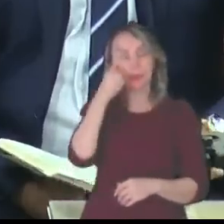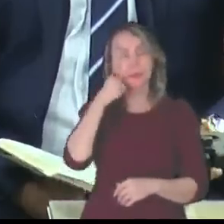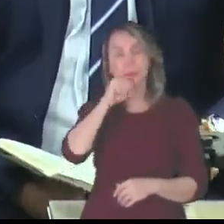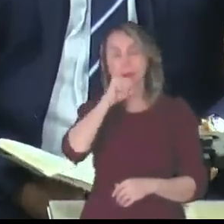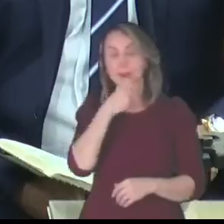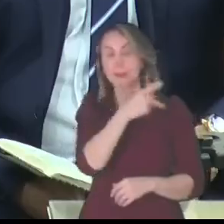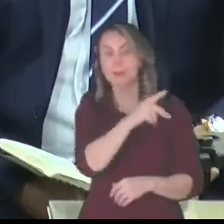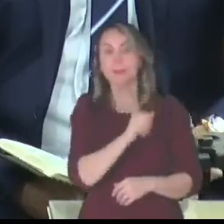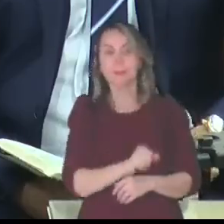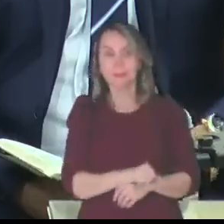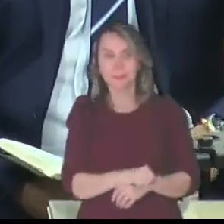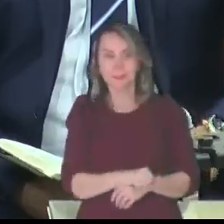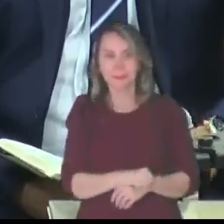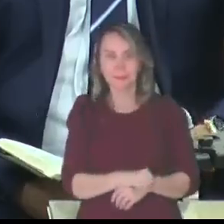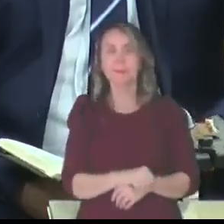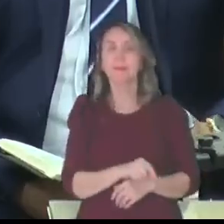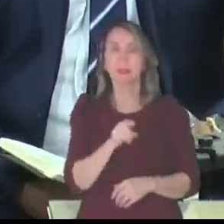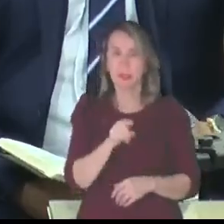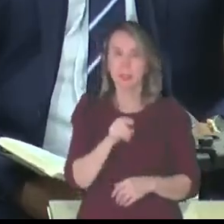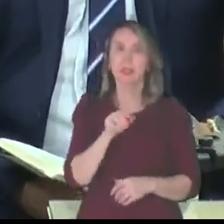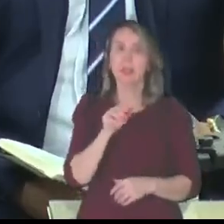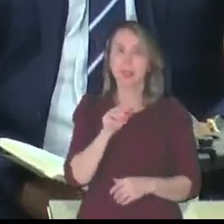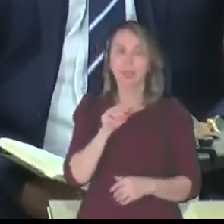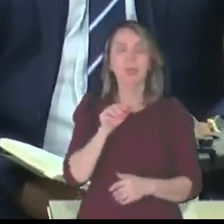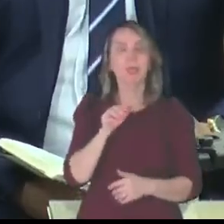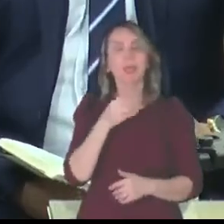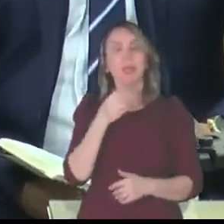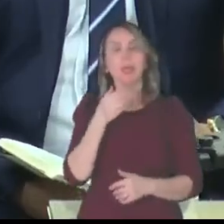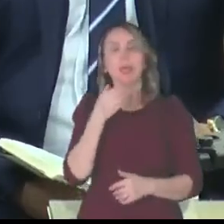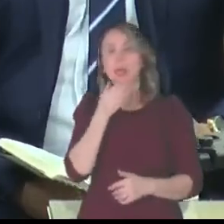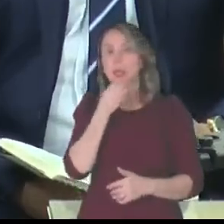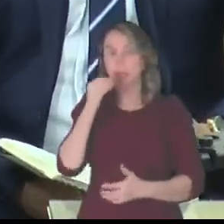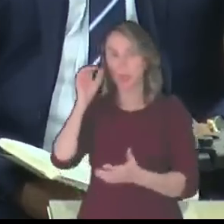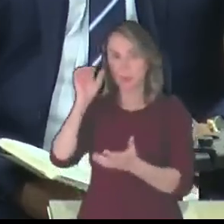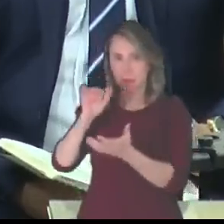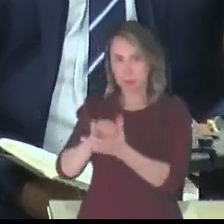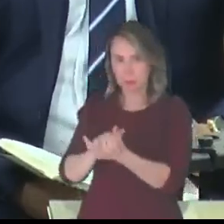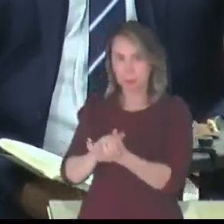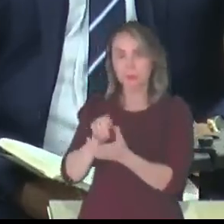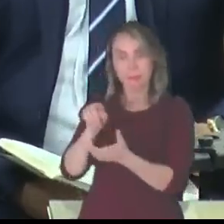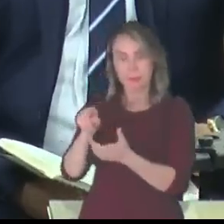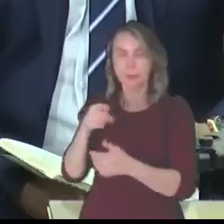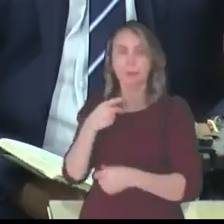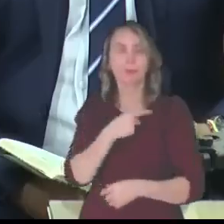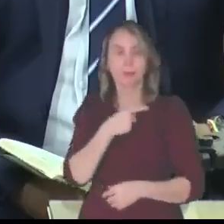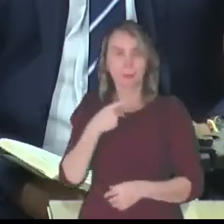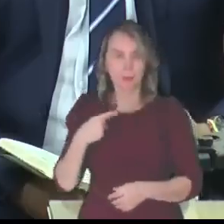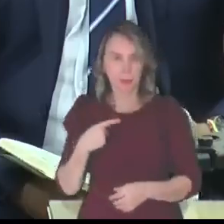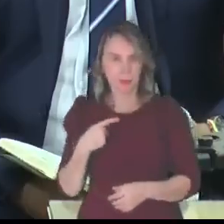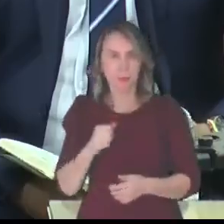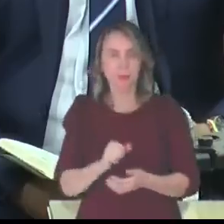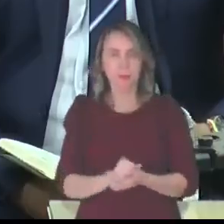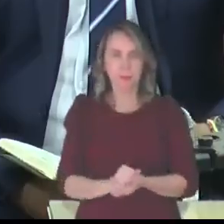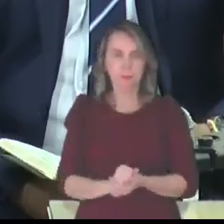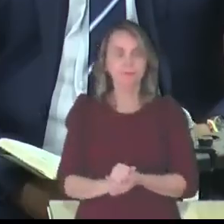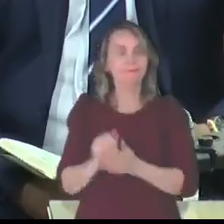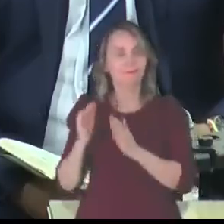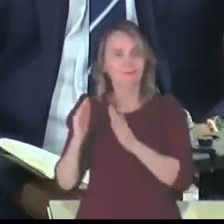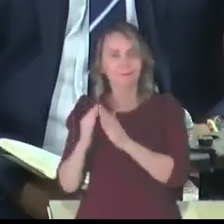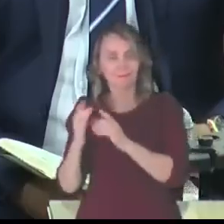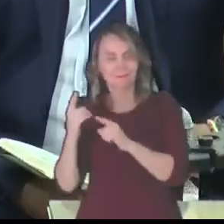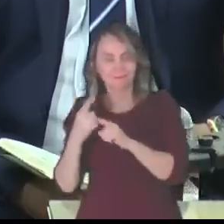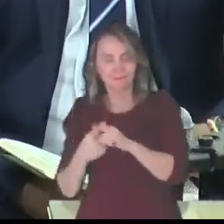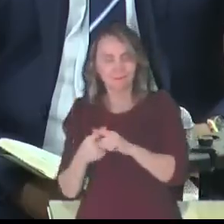ela era esposa de pastor o marido dela chamava Samuel Wesley e o dinheiro da igreja era muito pouco